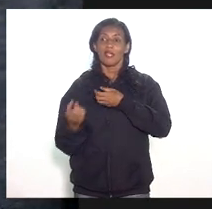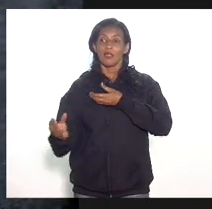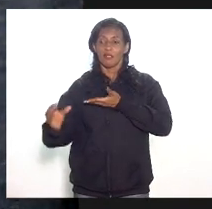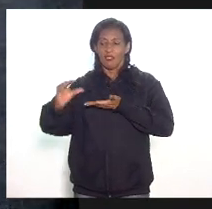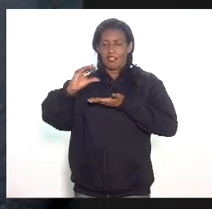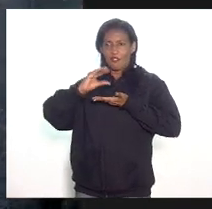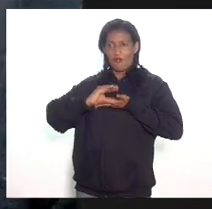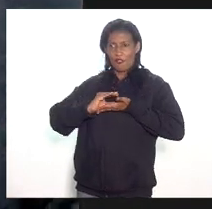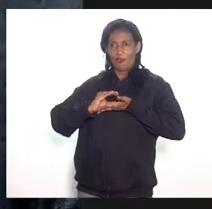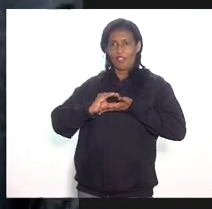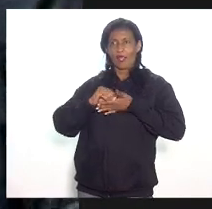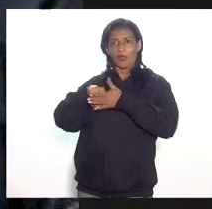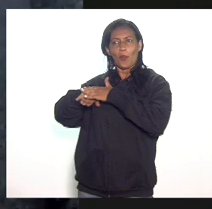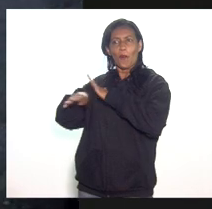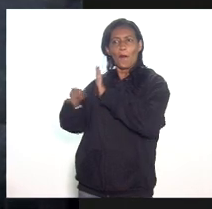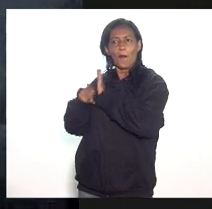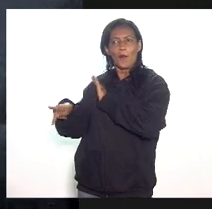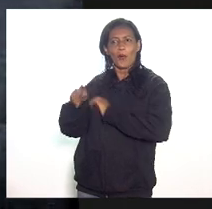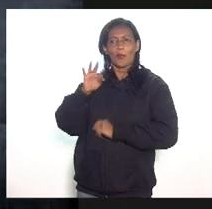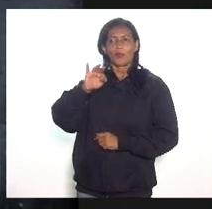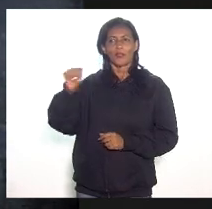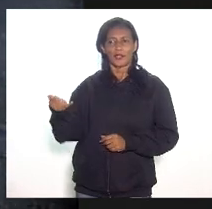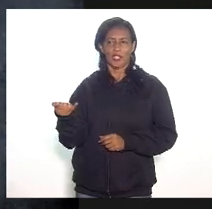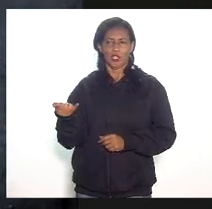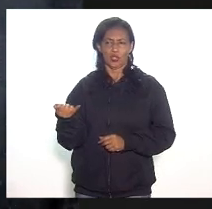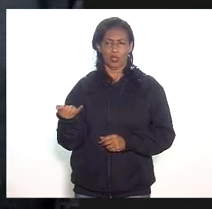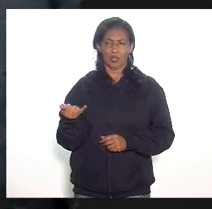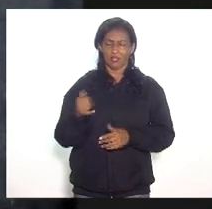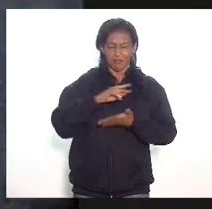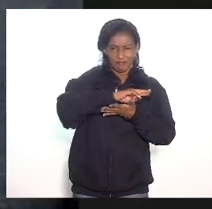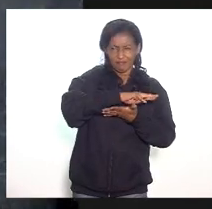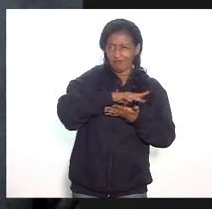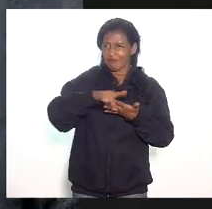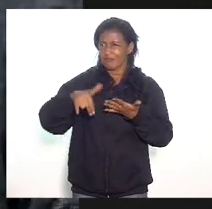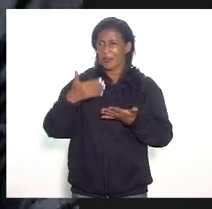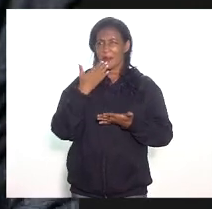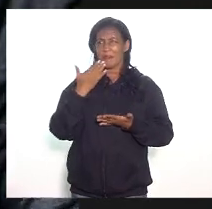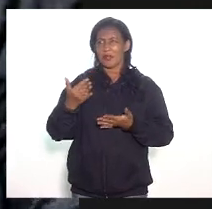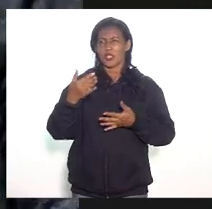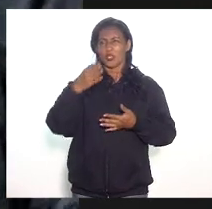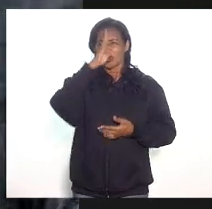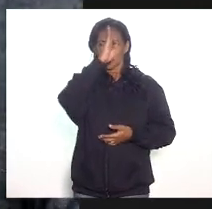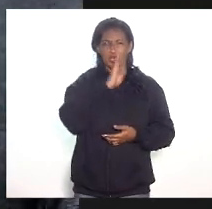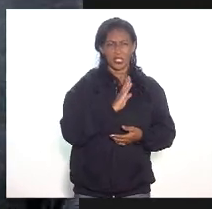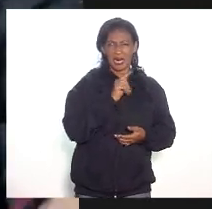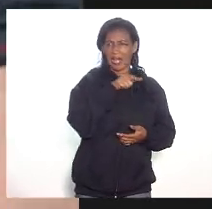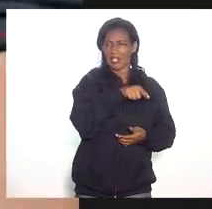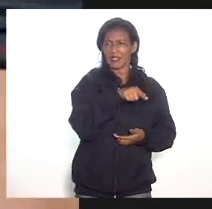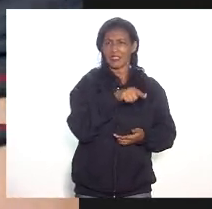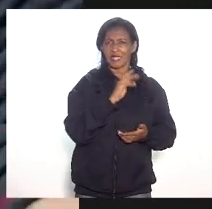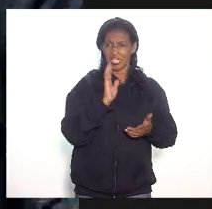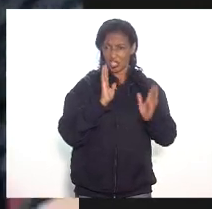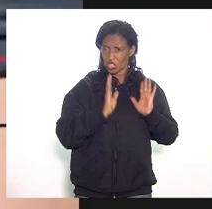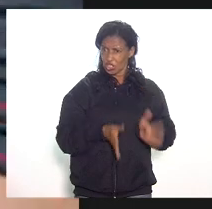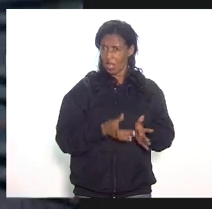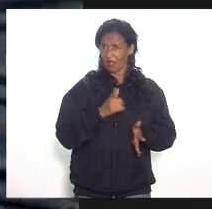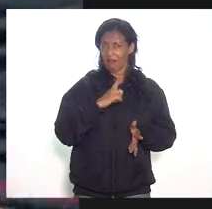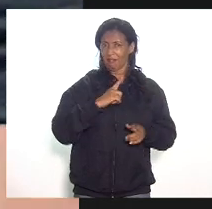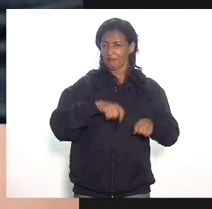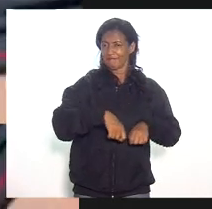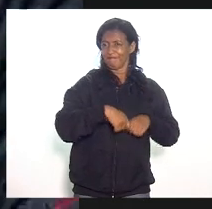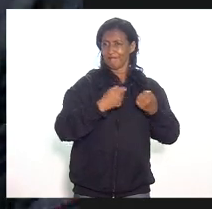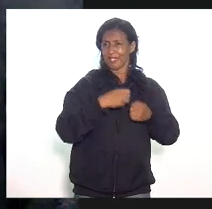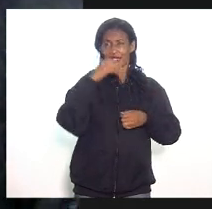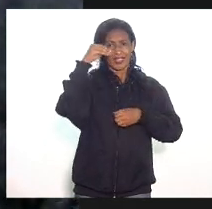fundo do tribunal. Além do cidadão litigante ver indeferido o seu pedido de justiça gratuita, ou seja, ele já recebeu uma derrota